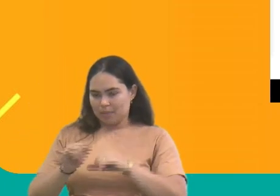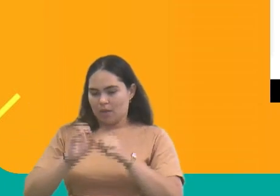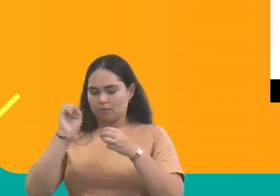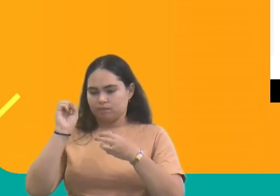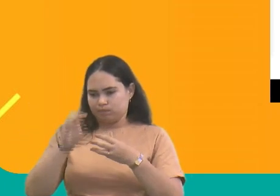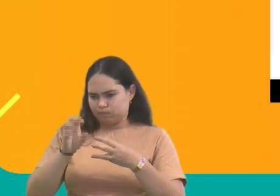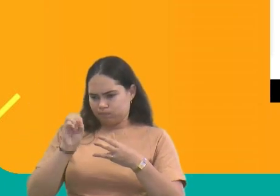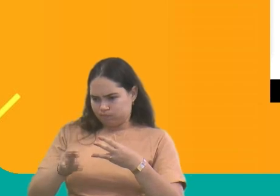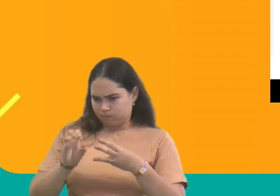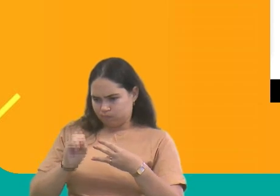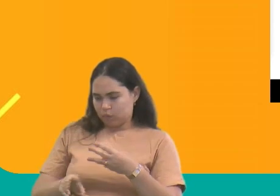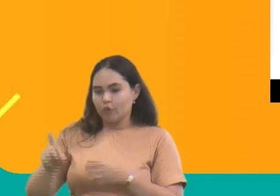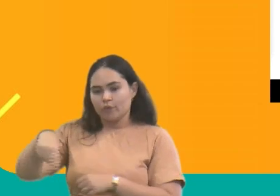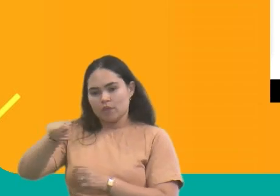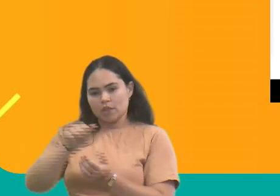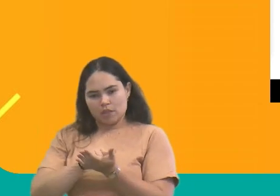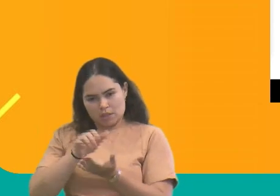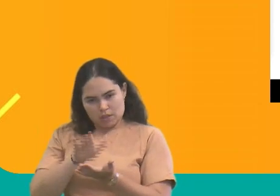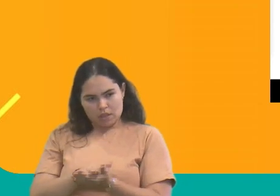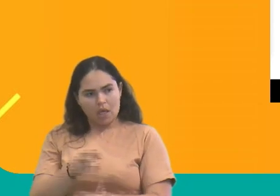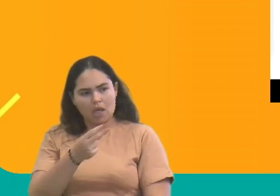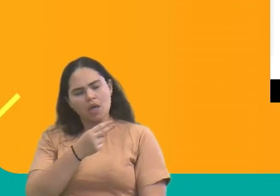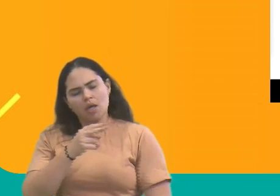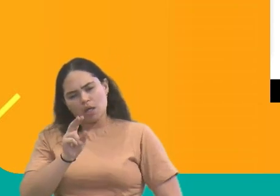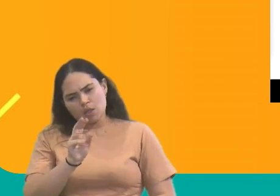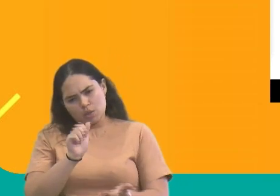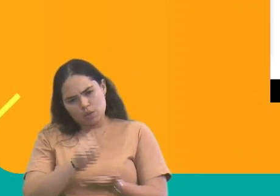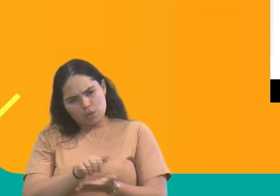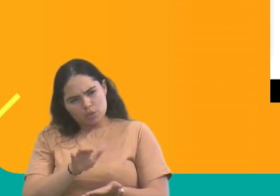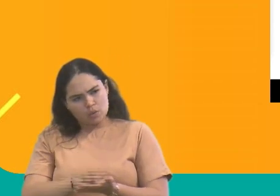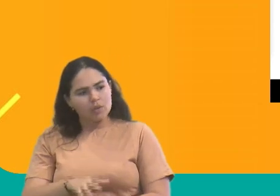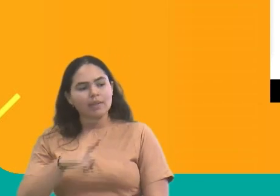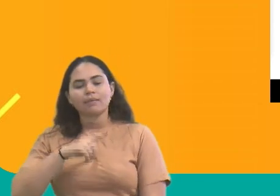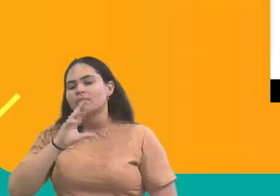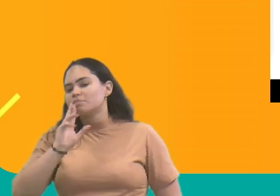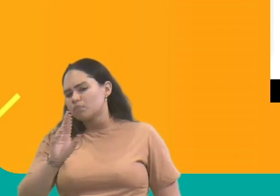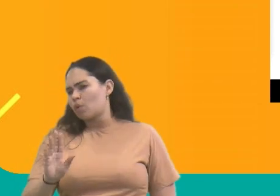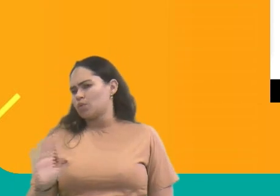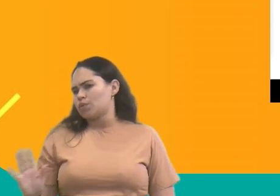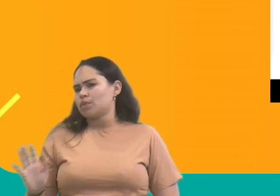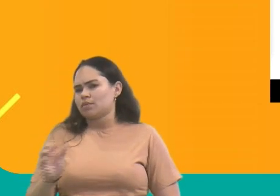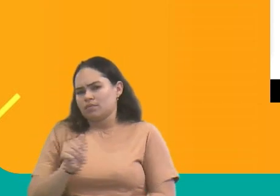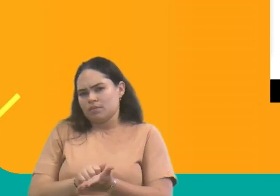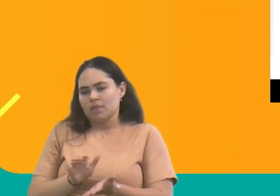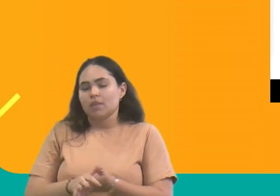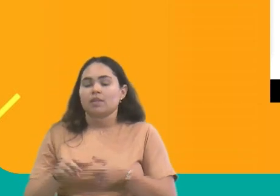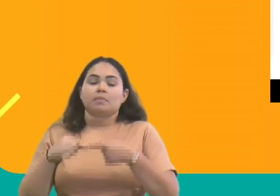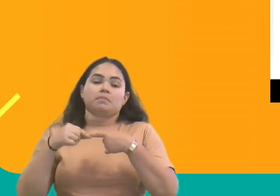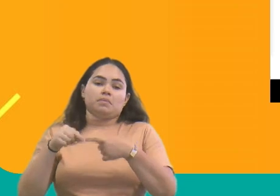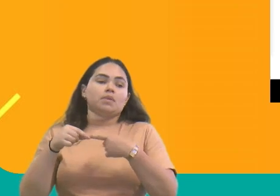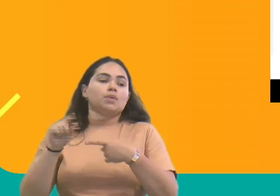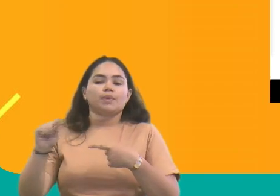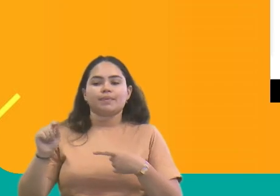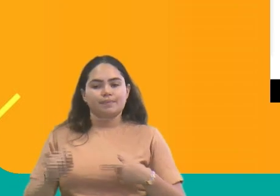seu material, anote para você, uma delas já vai ser a resposta, mas eu queria que você anotasse coisas simples. A primeira de